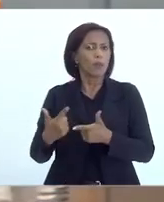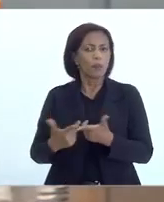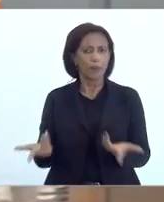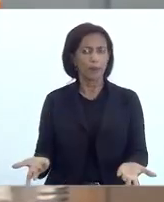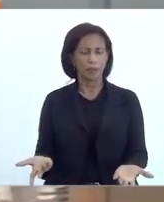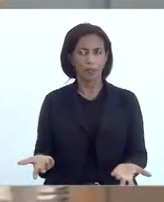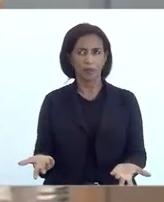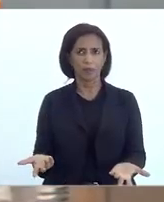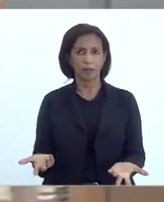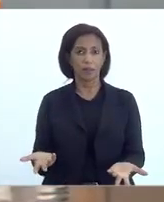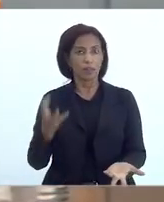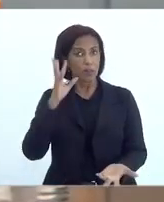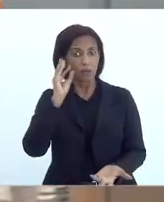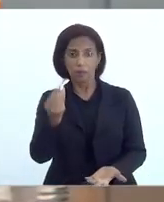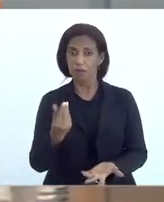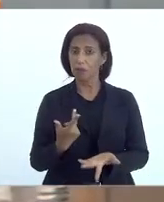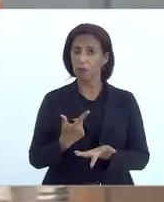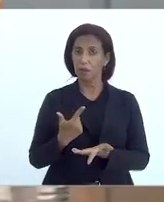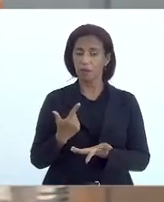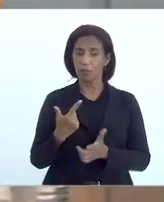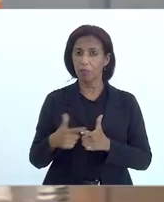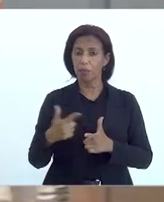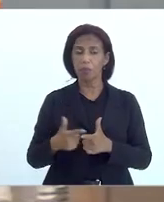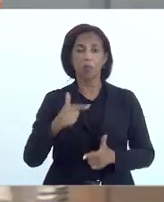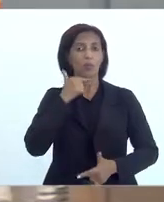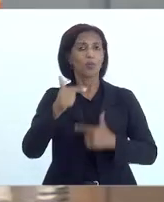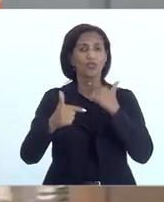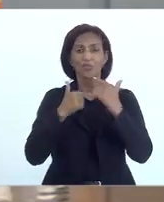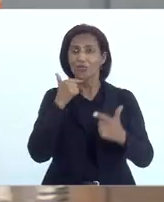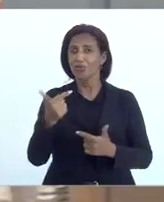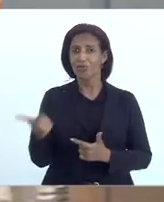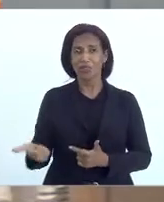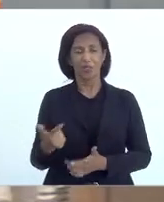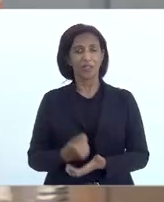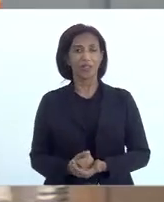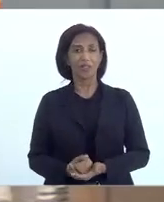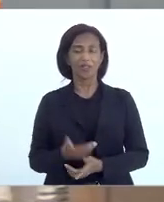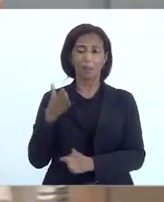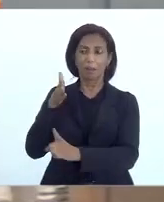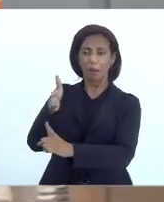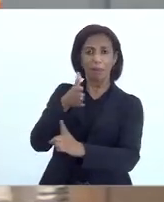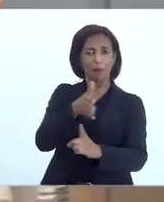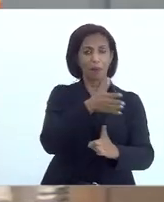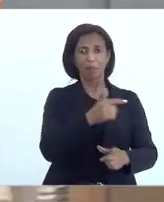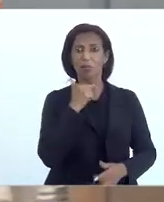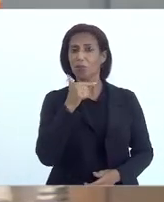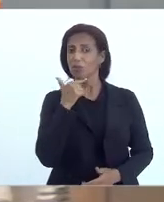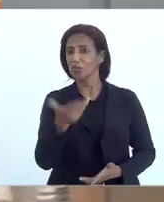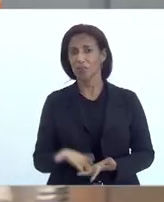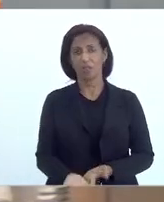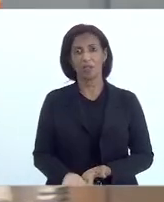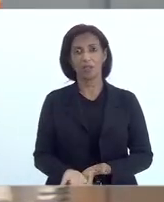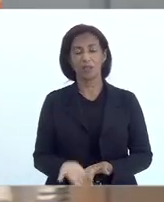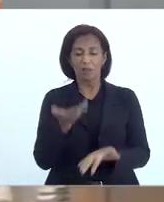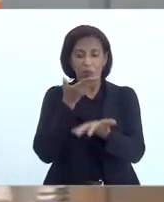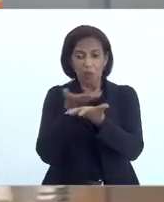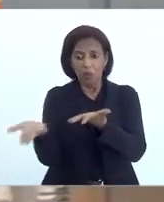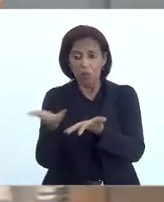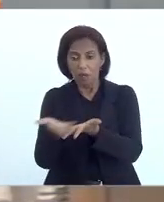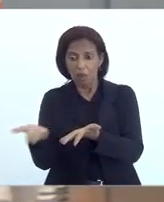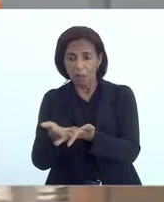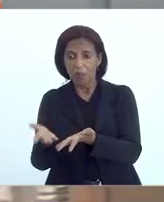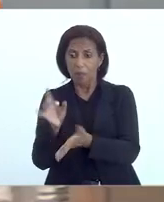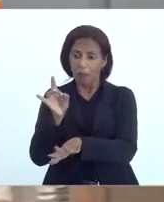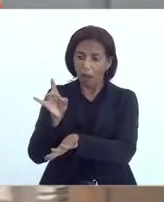problema isso não resolve o problema mas não adiantava silêncio a contestar individualmente o concurso Deputado Zaca Vamos dar um encaminhamento